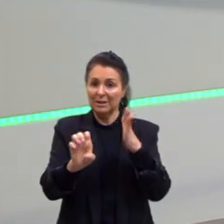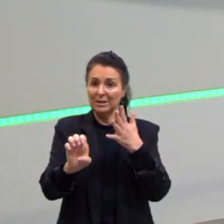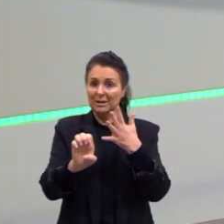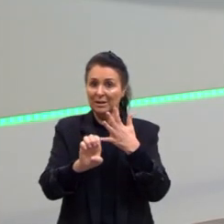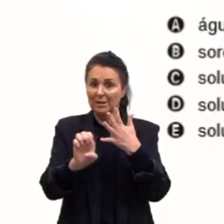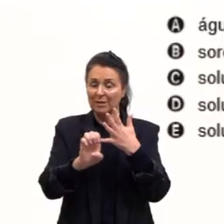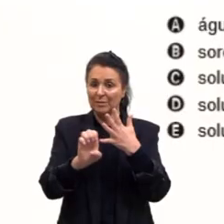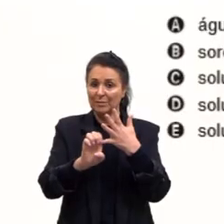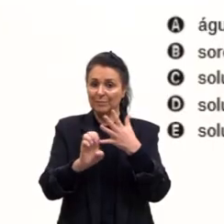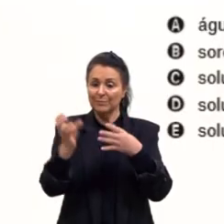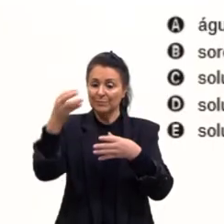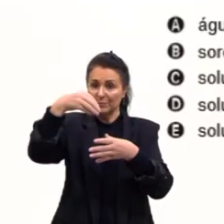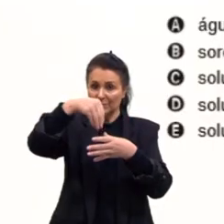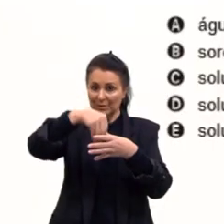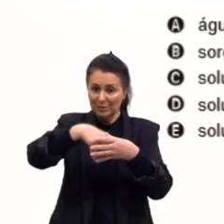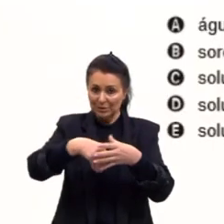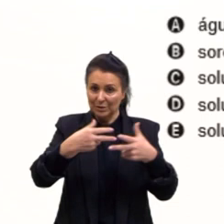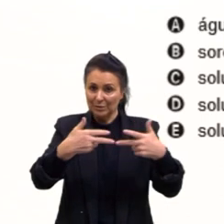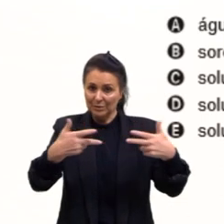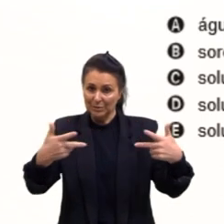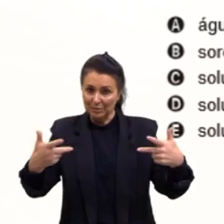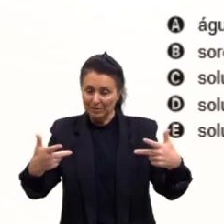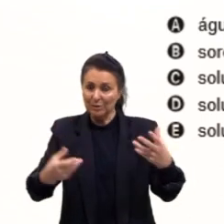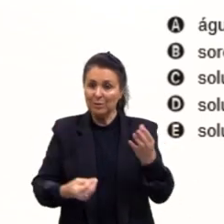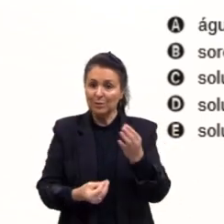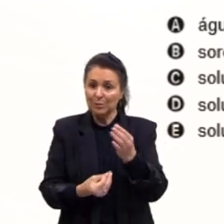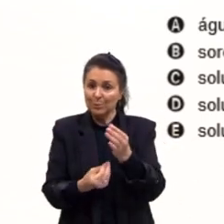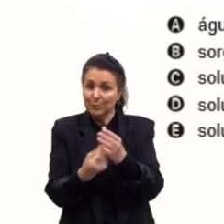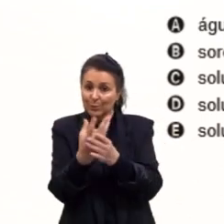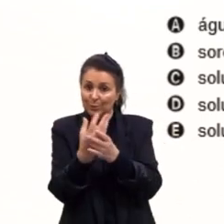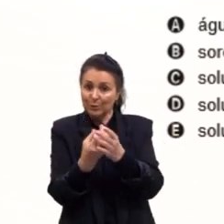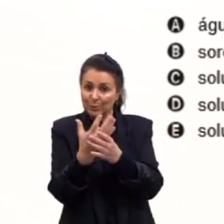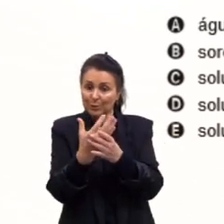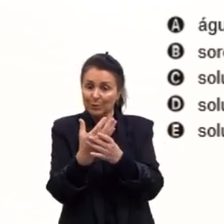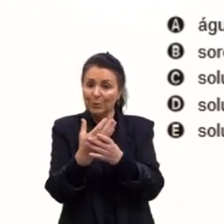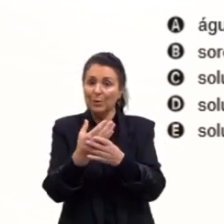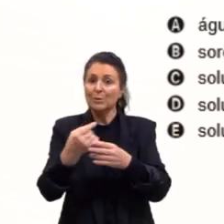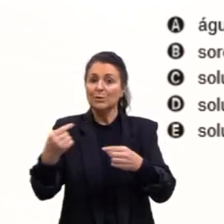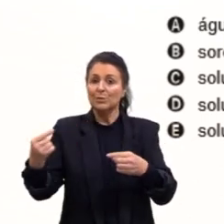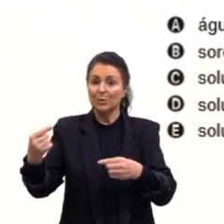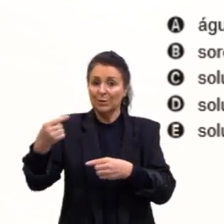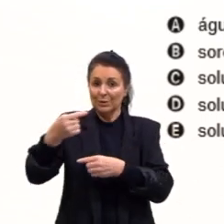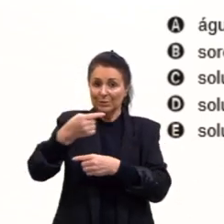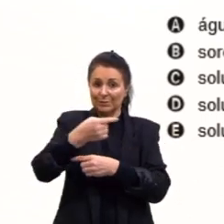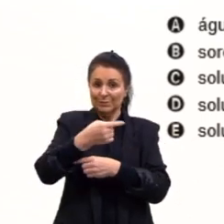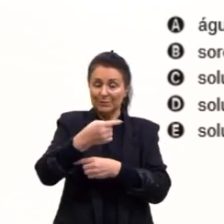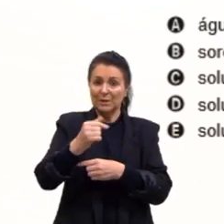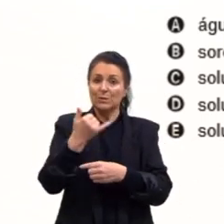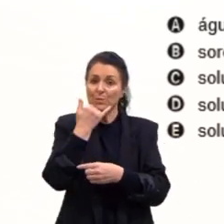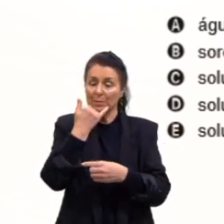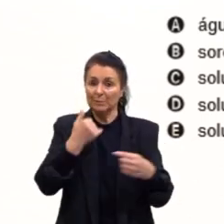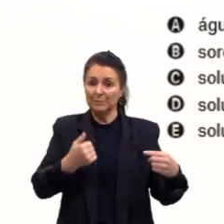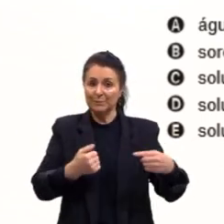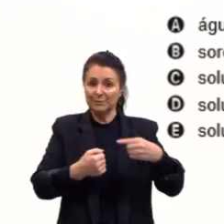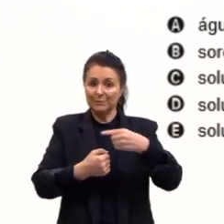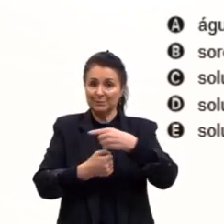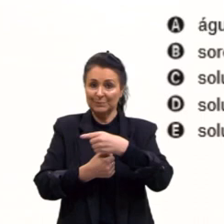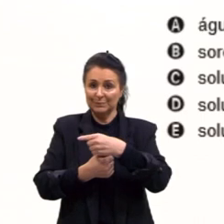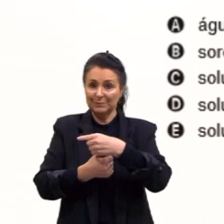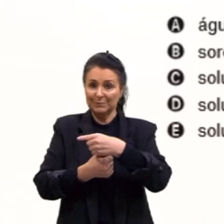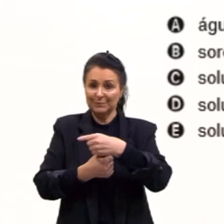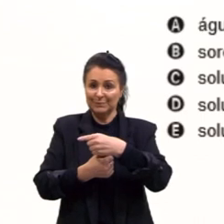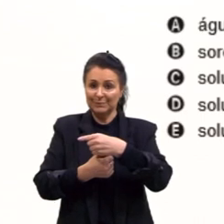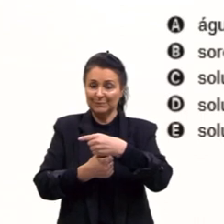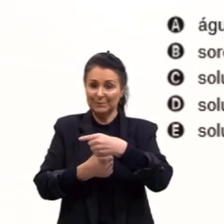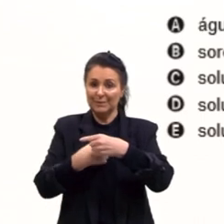substância que está no produto deslocando o equilíbrio para a esquerda tão importante conhecer os fatores que vão afetar